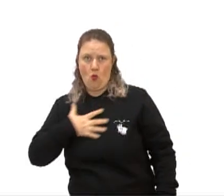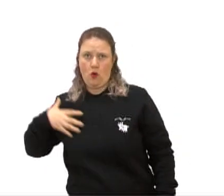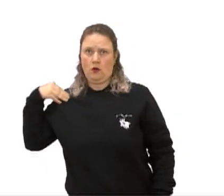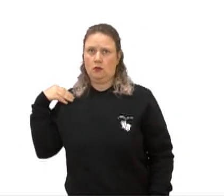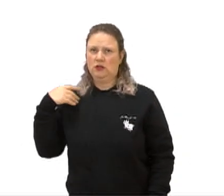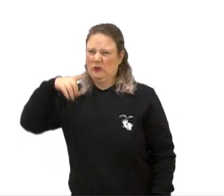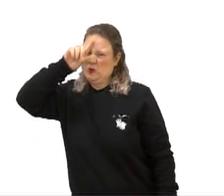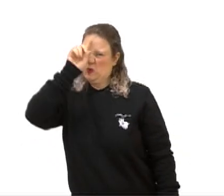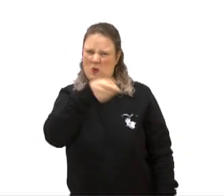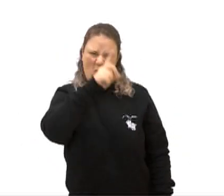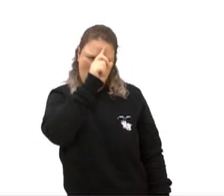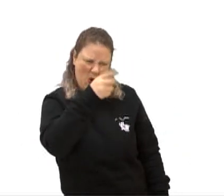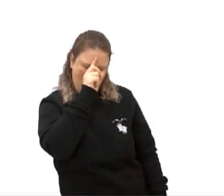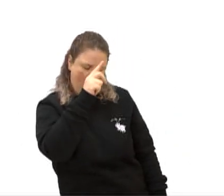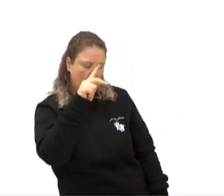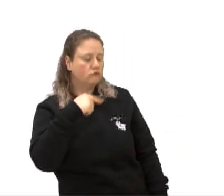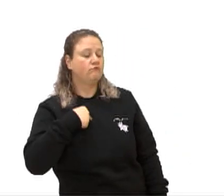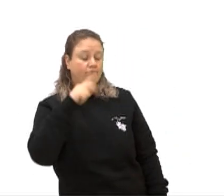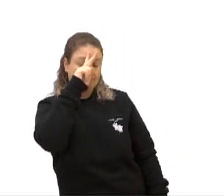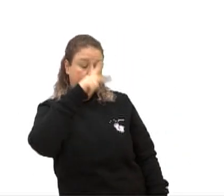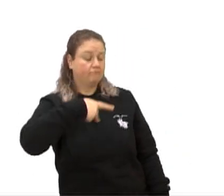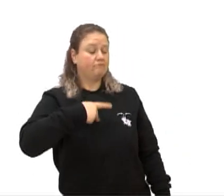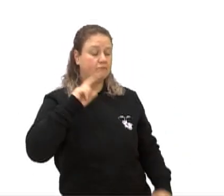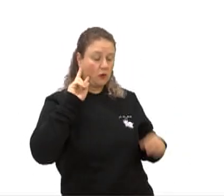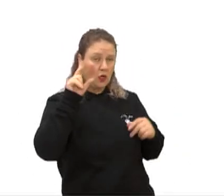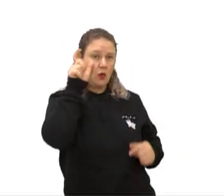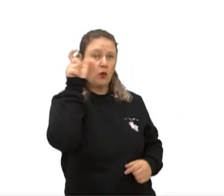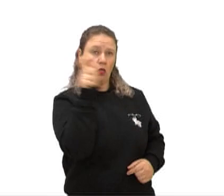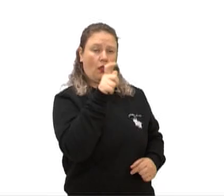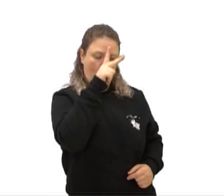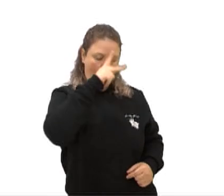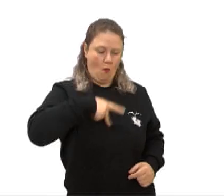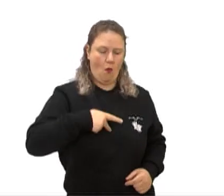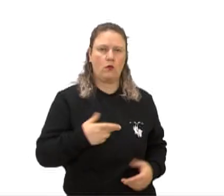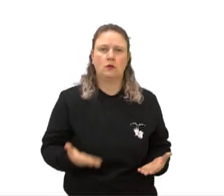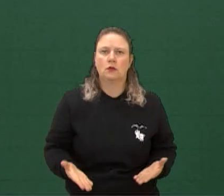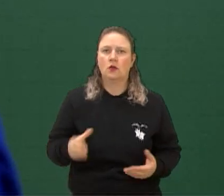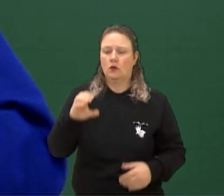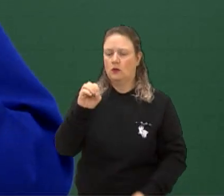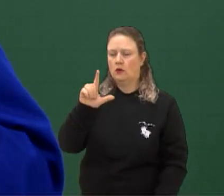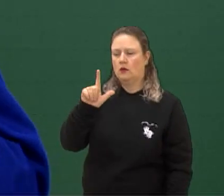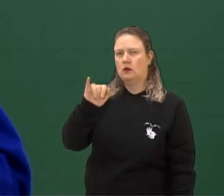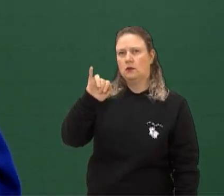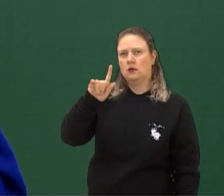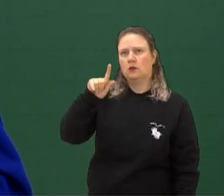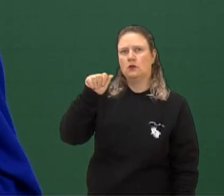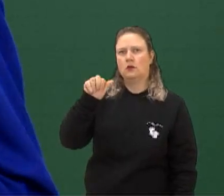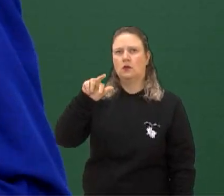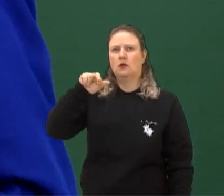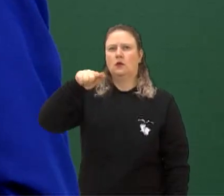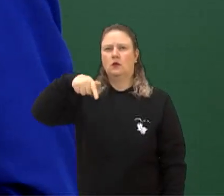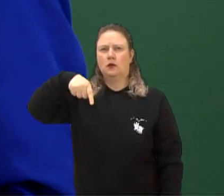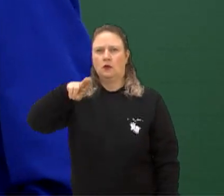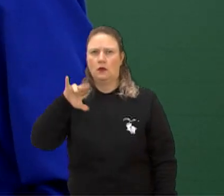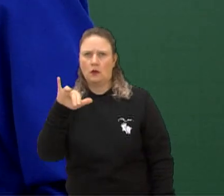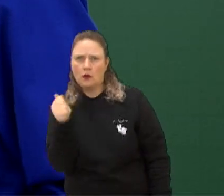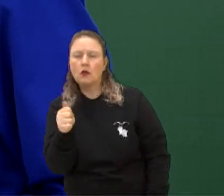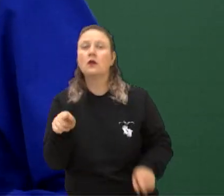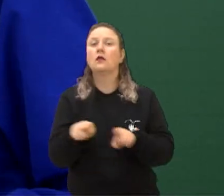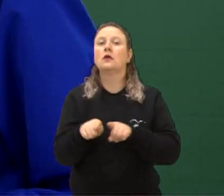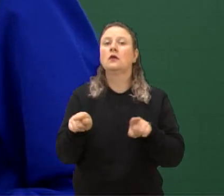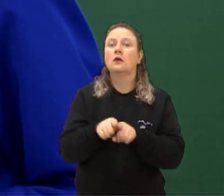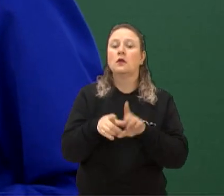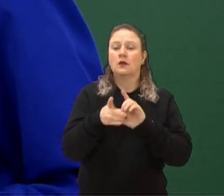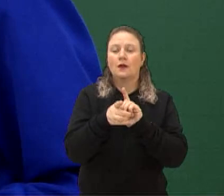manda, mas só pensa no seu próprio umbigo. A oligarquia, quando poucos mandam, mas só pensam no que é bom para eles. E olhe só,